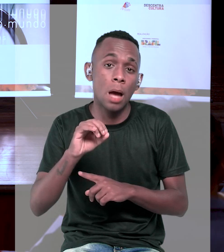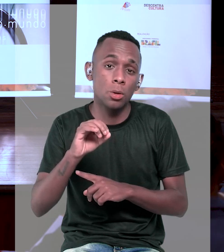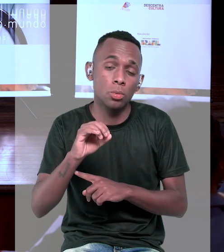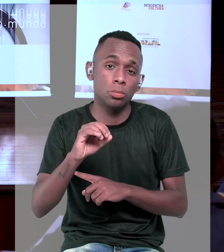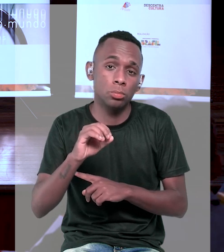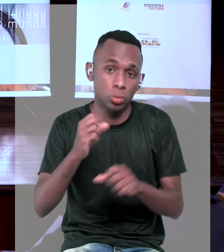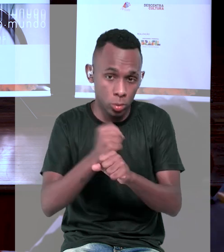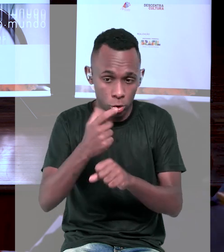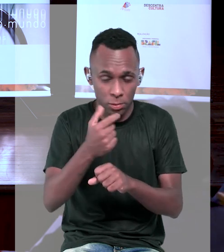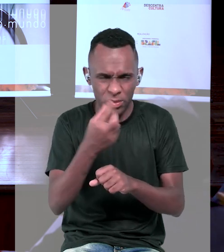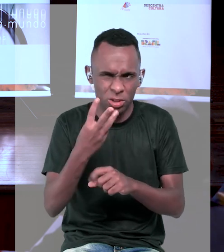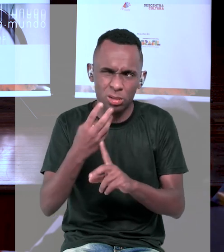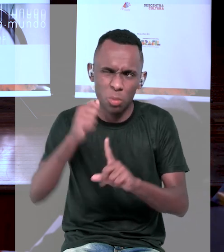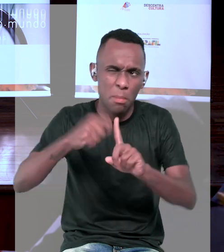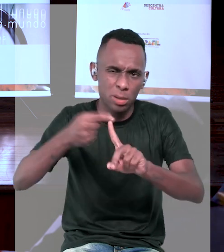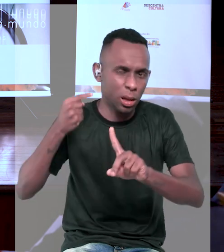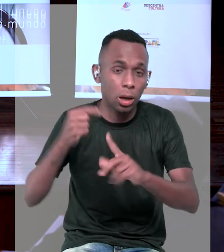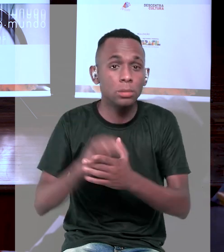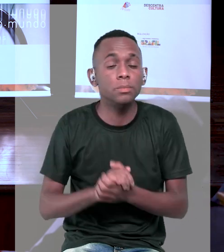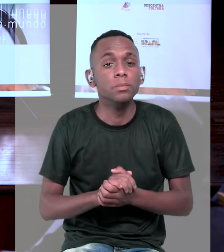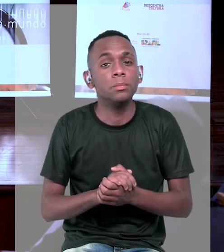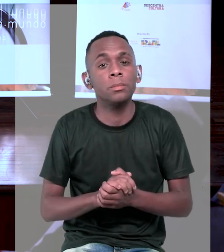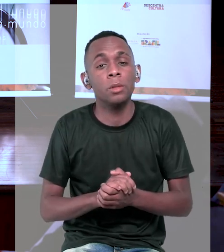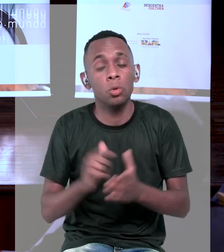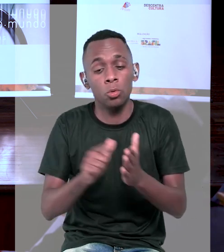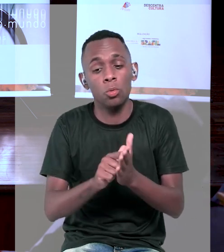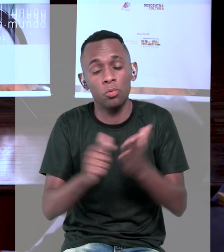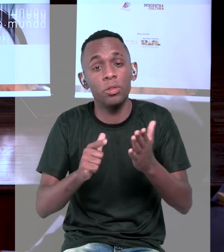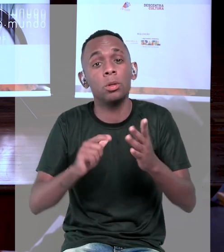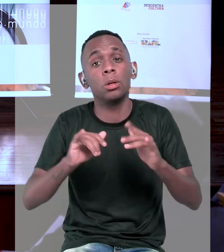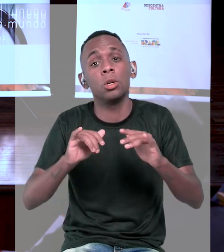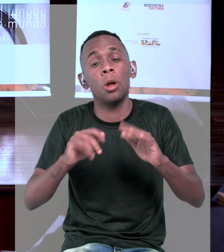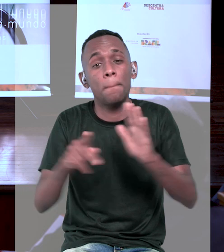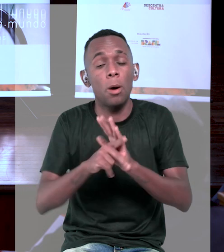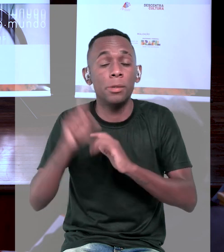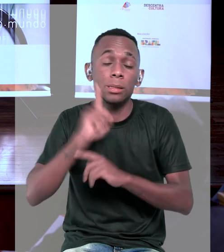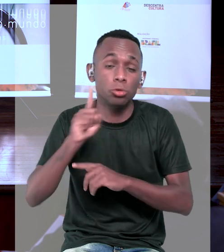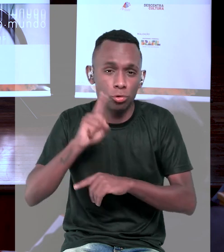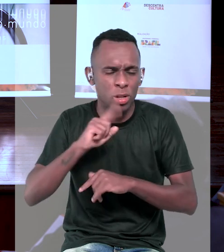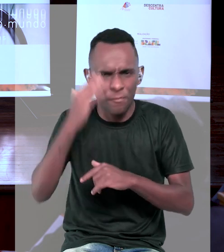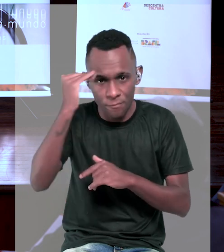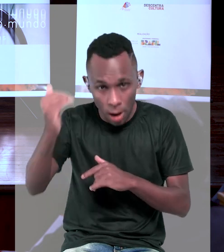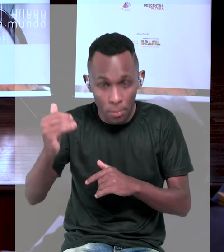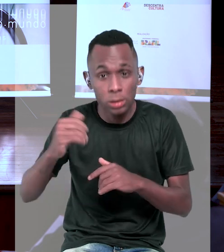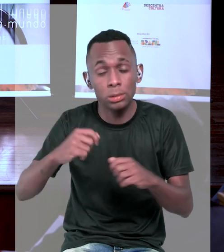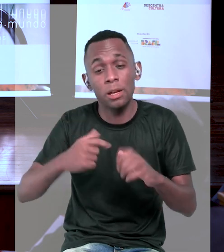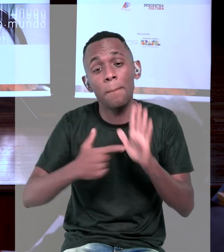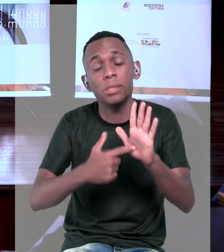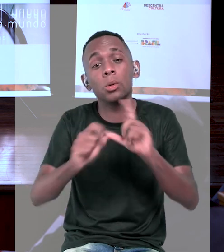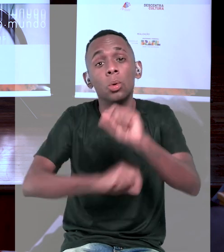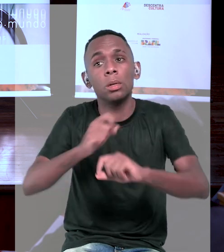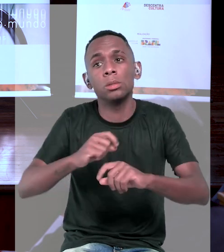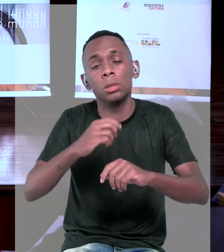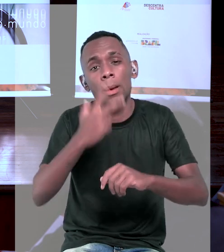mês, o New York Times trouxe a notícia de que os principais pesquisadores e executivos dos maiores centros de